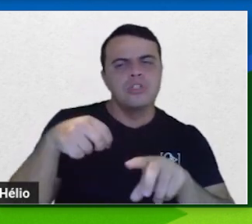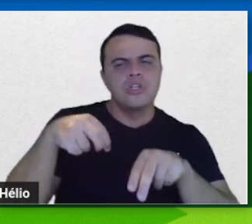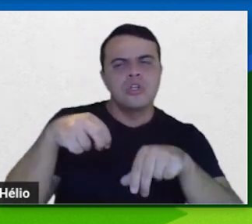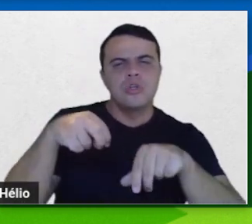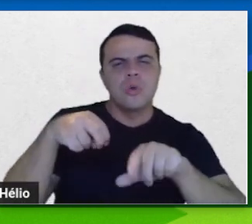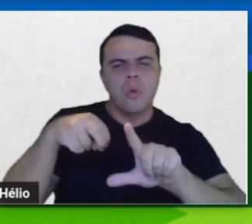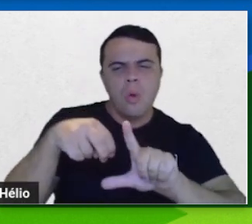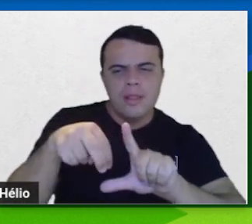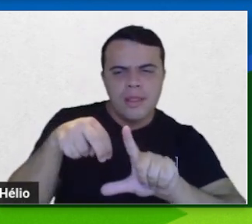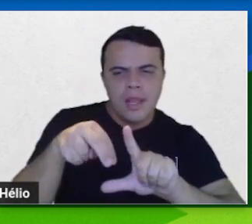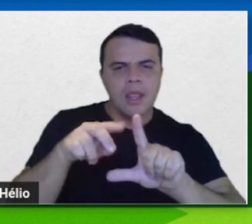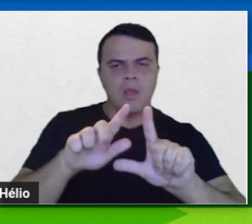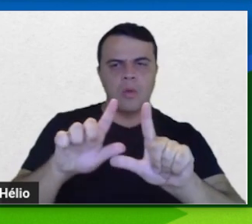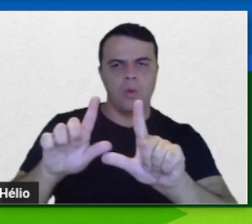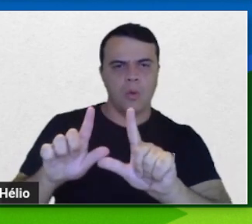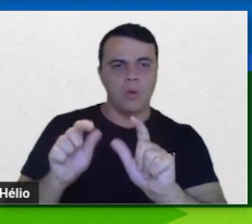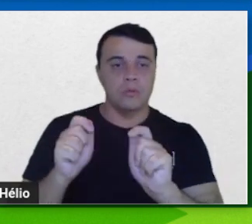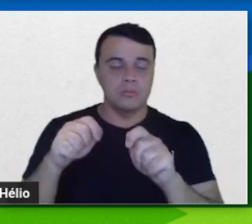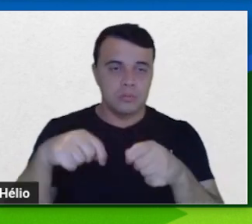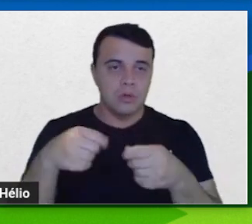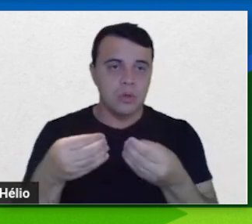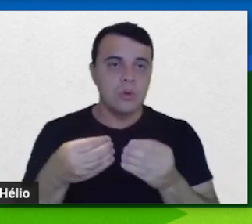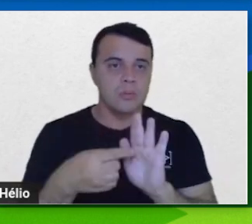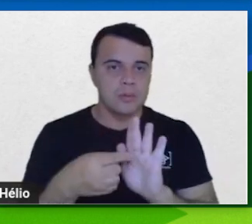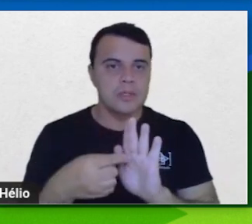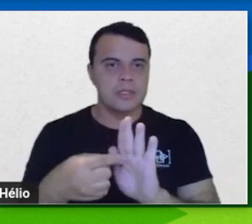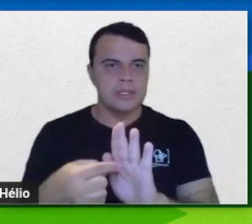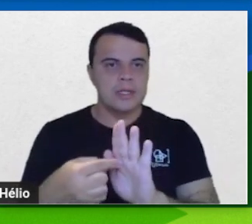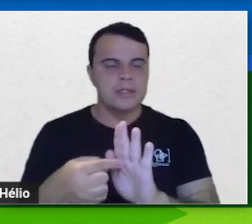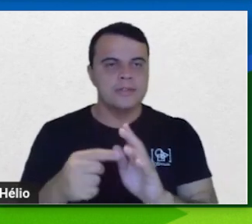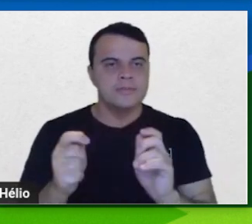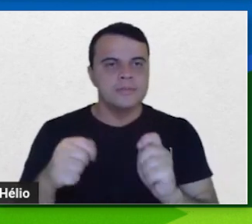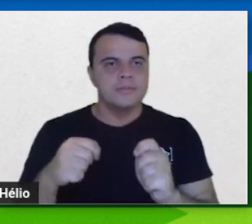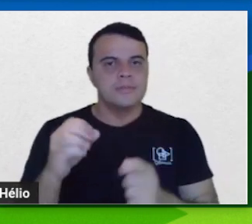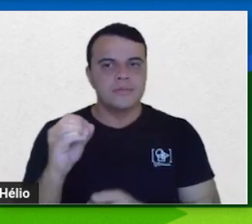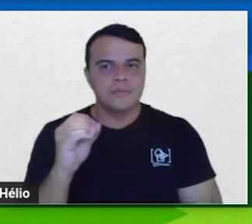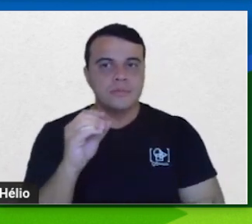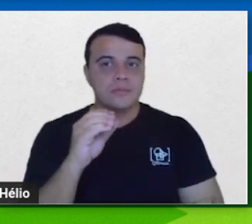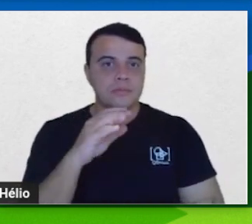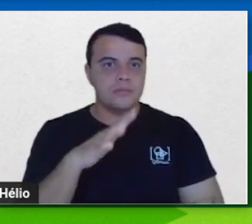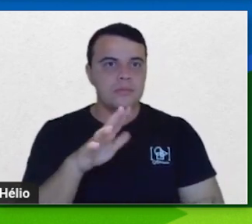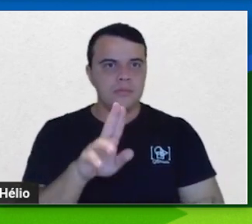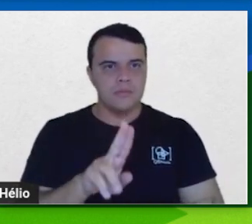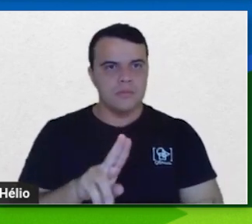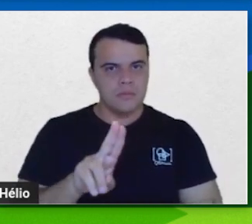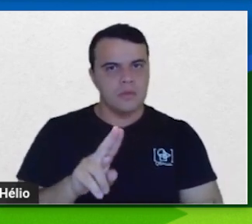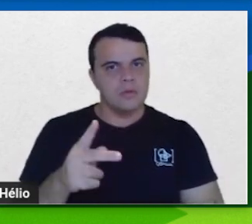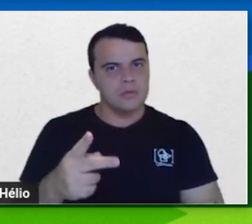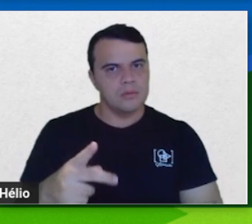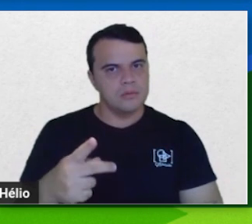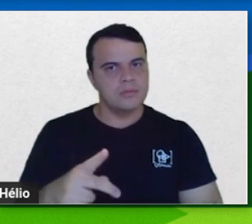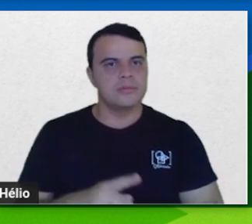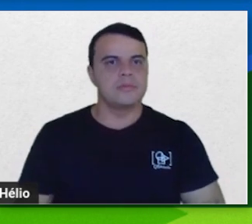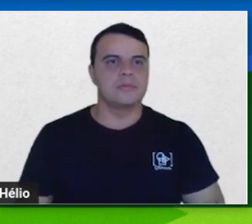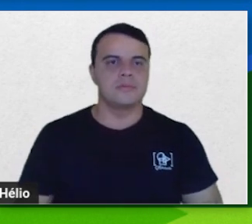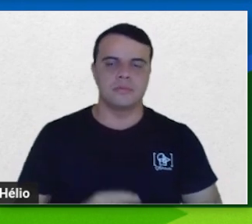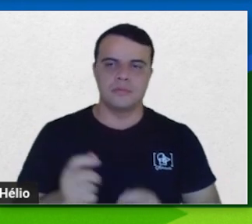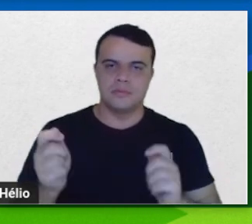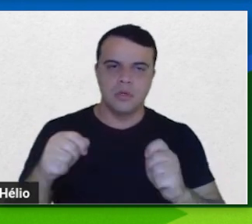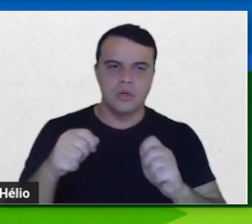forma esquemática, como que pode apresentar esse novo uso para esse objeto. Eles podem